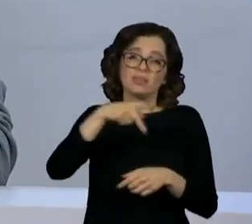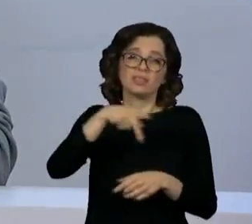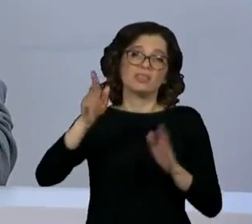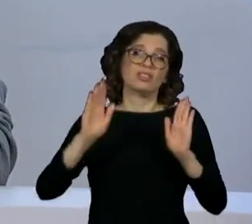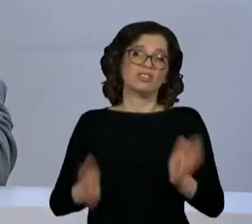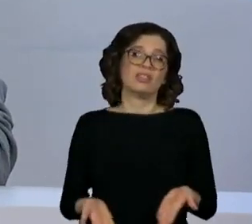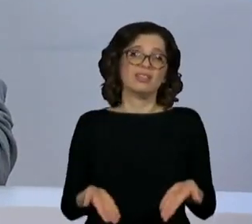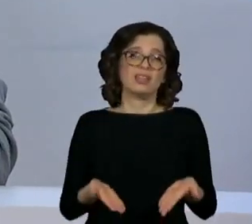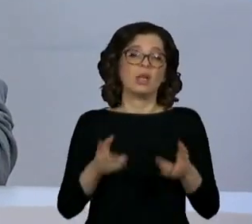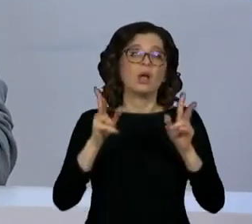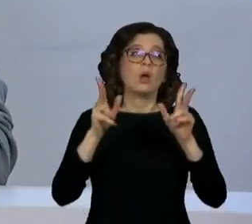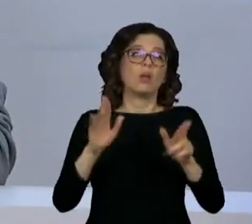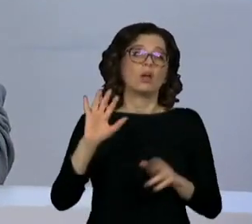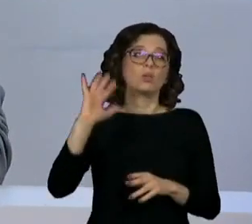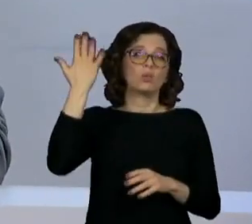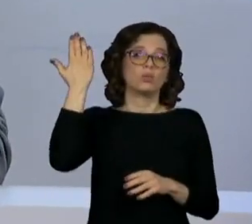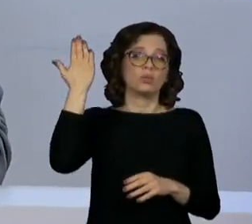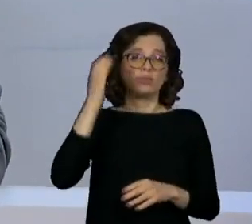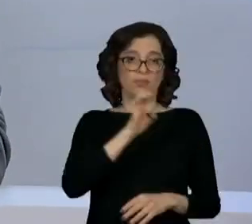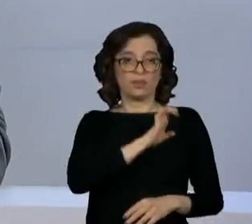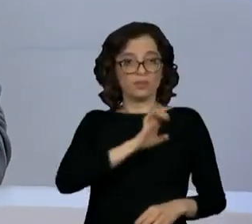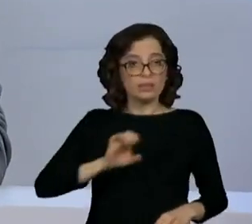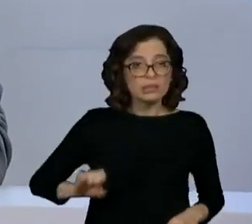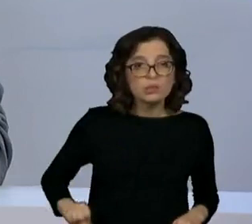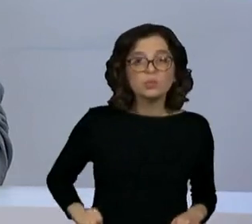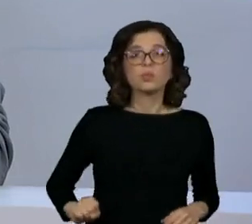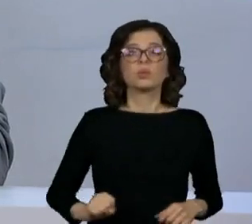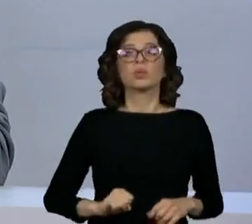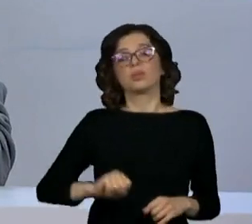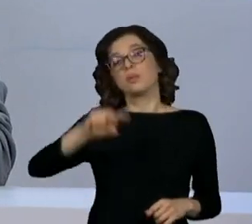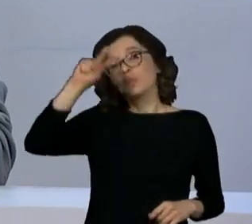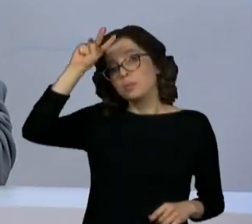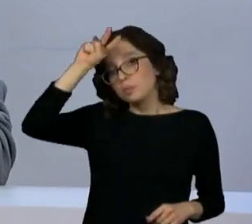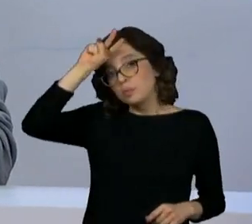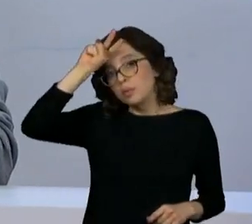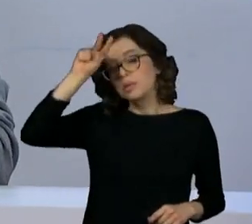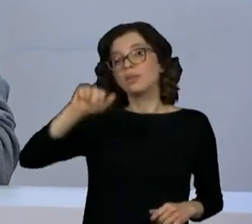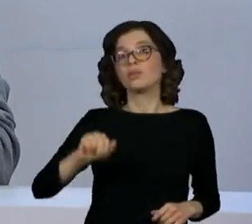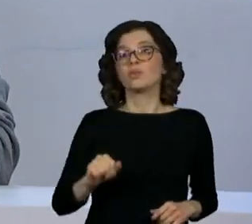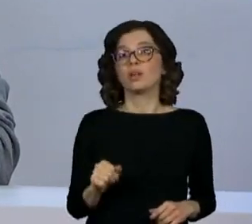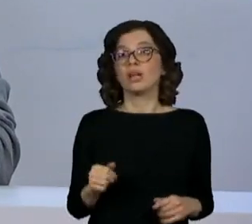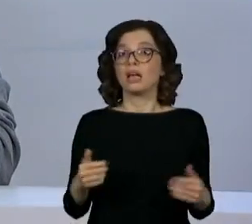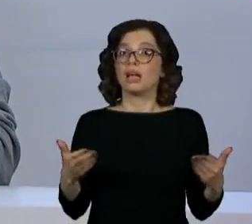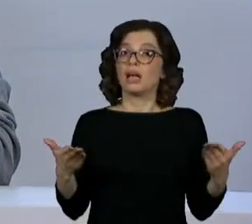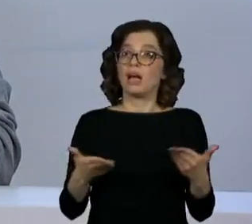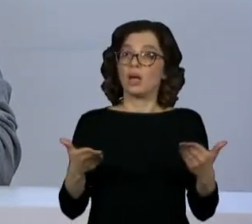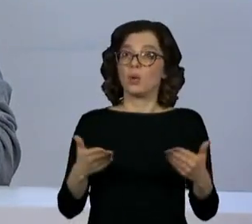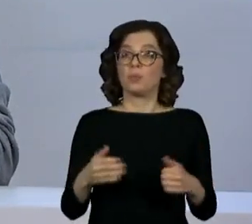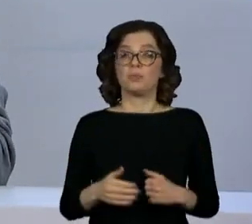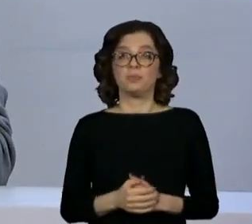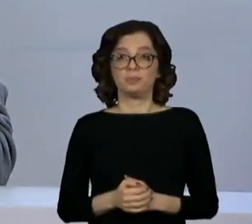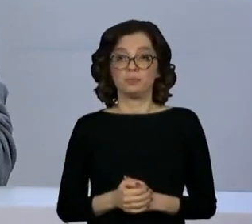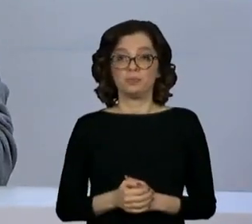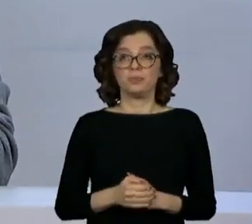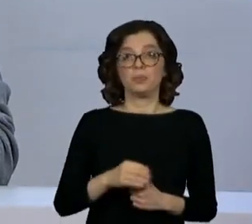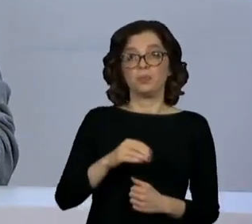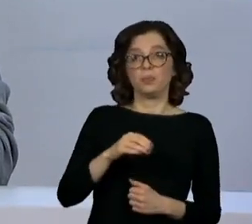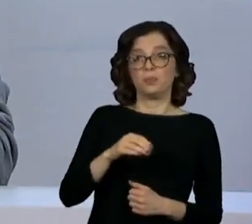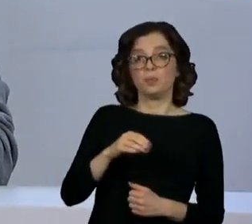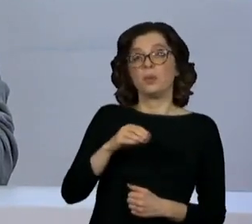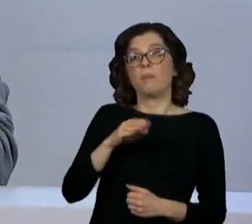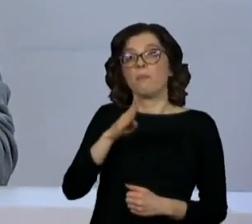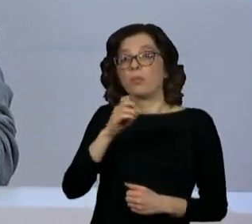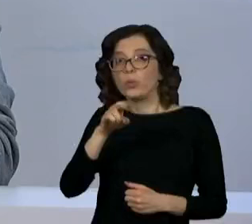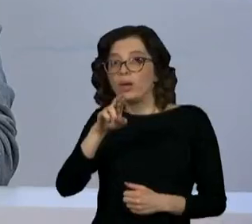de Alberto Fujimori no Peru. Lembrando que Bukele tem hoje 80% de apoio popular, está governando